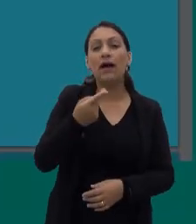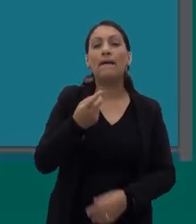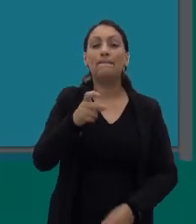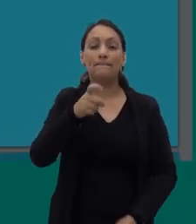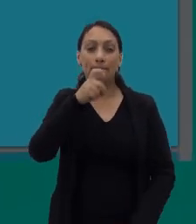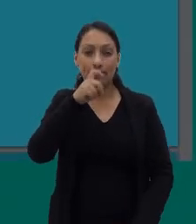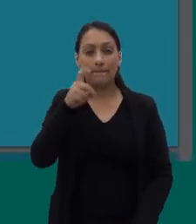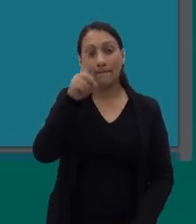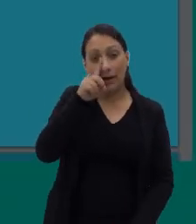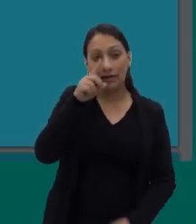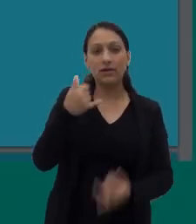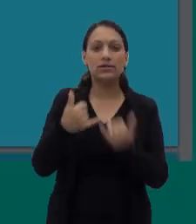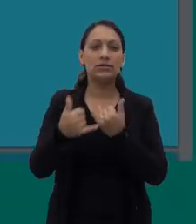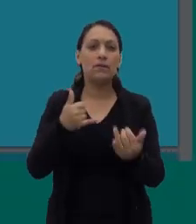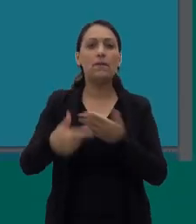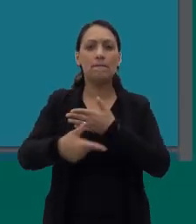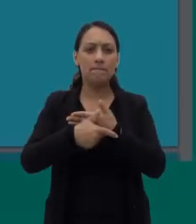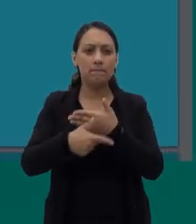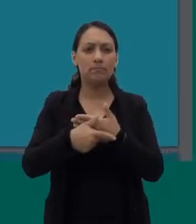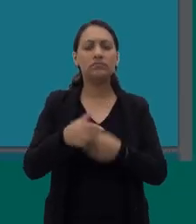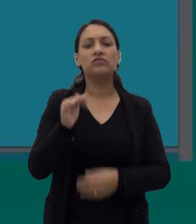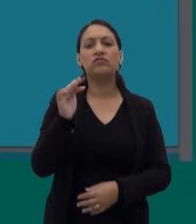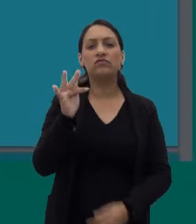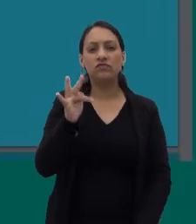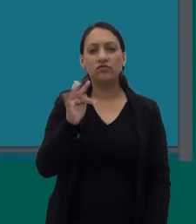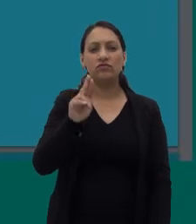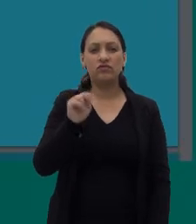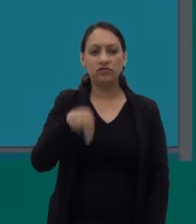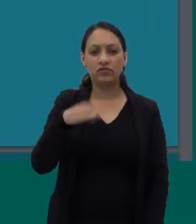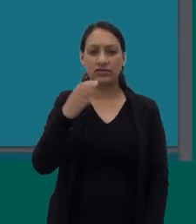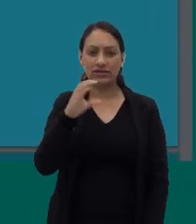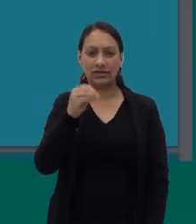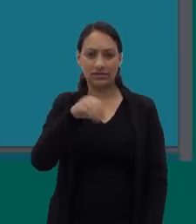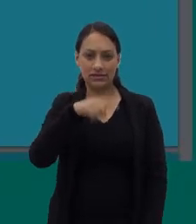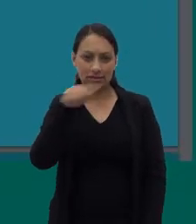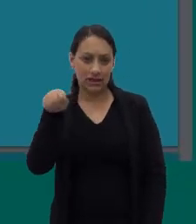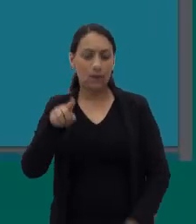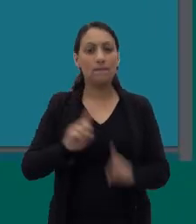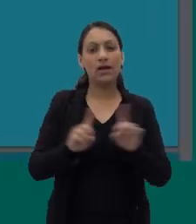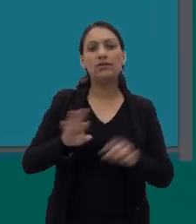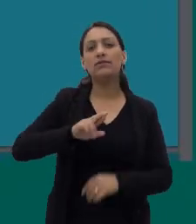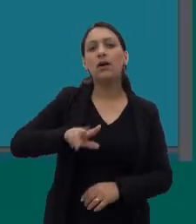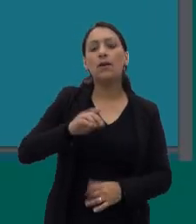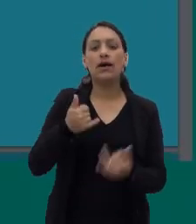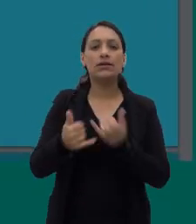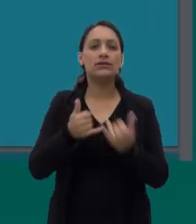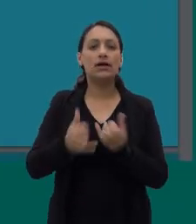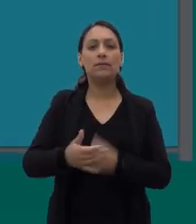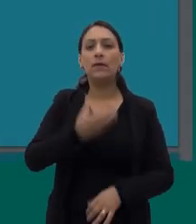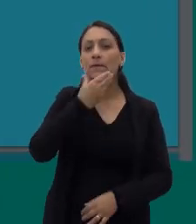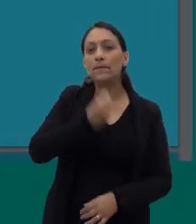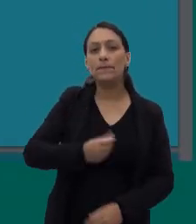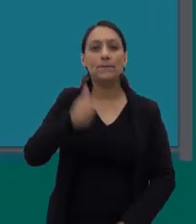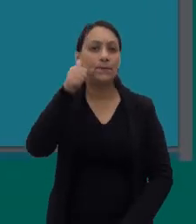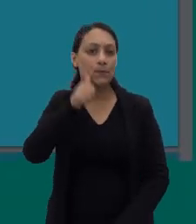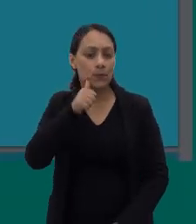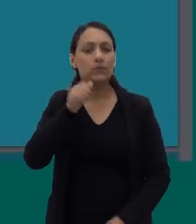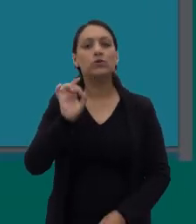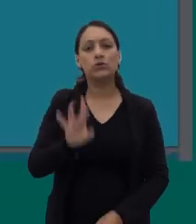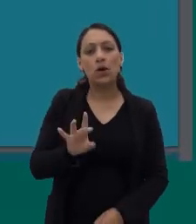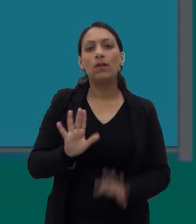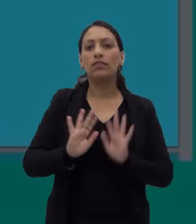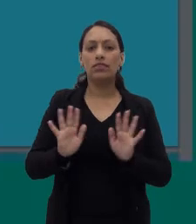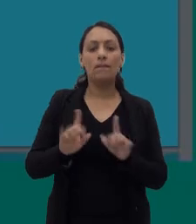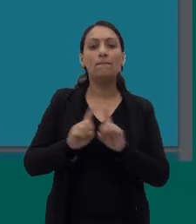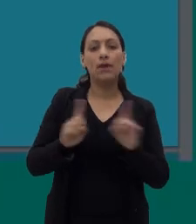função, né, galera? Acho que é importante a gente ressaltar aqui que a gente não está falando só da figura masculina ou da figura feminina, né? A gente está falando